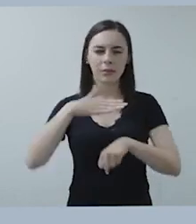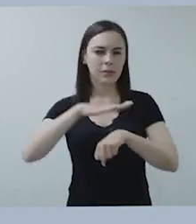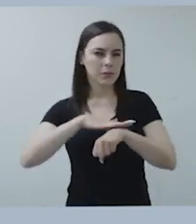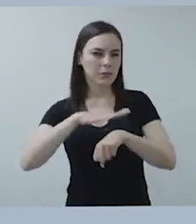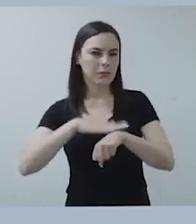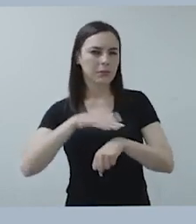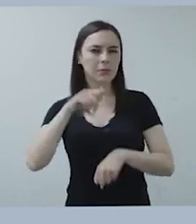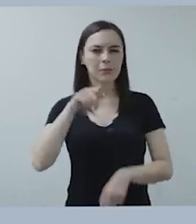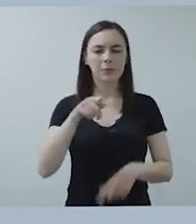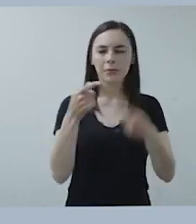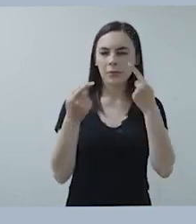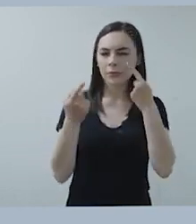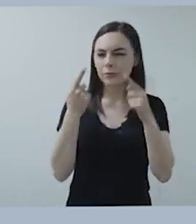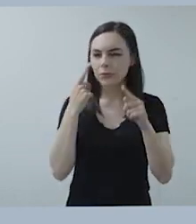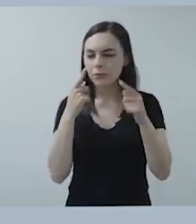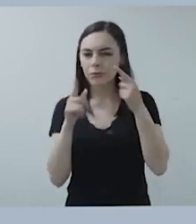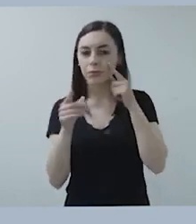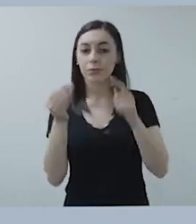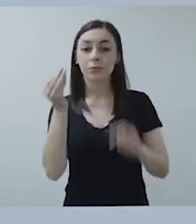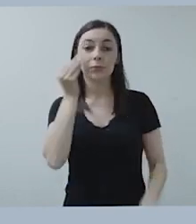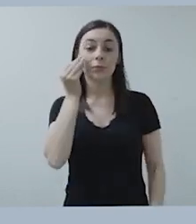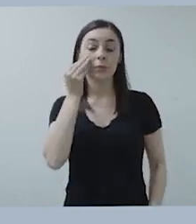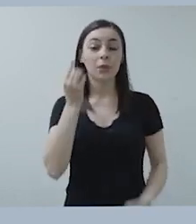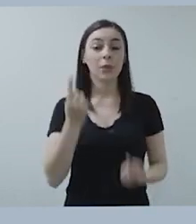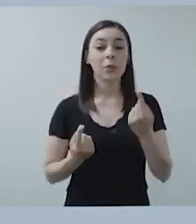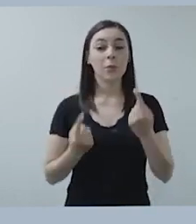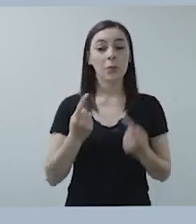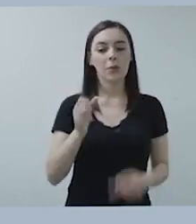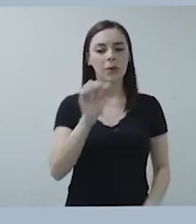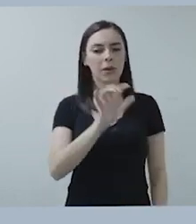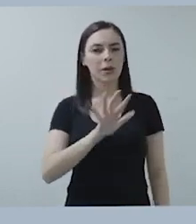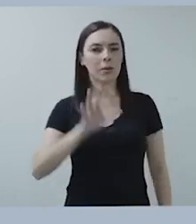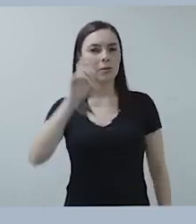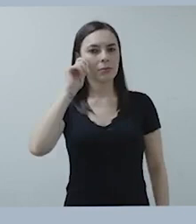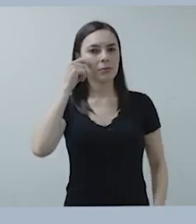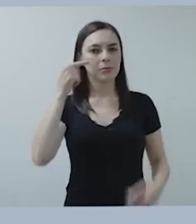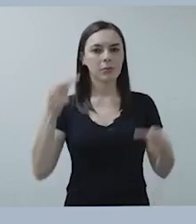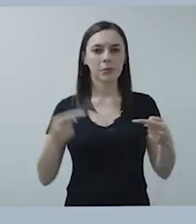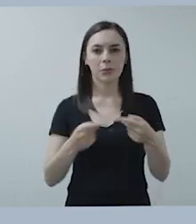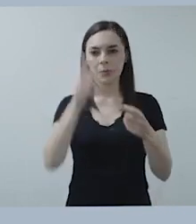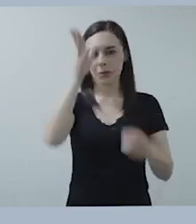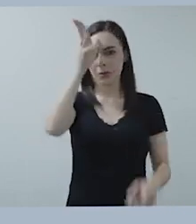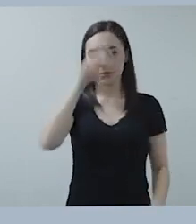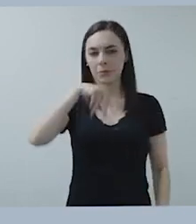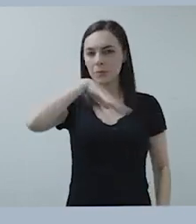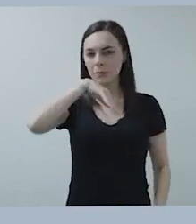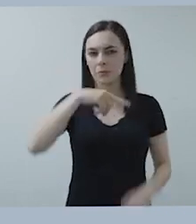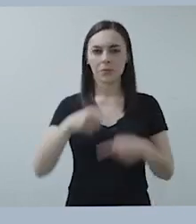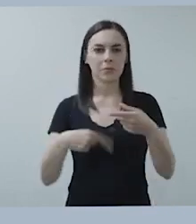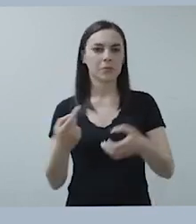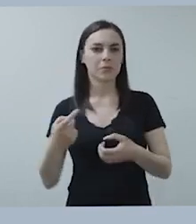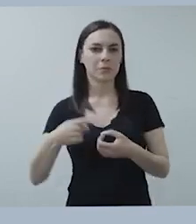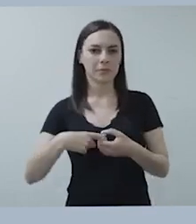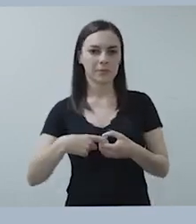aí para vocês descobrirem qual é a sombra do galo. Eu já volto.